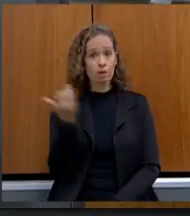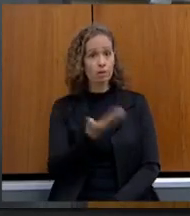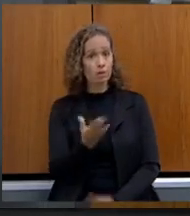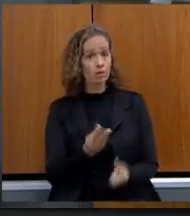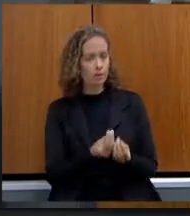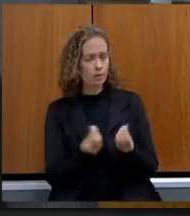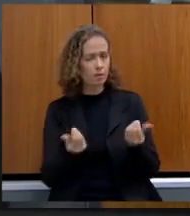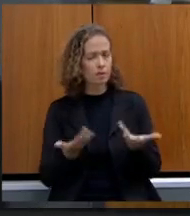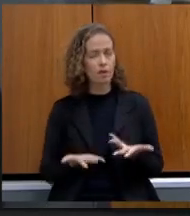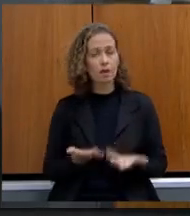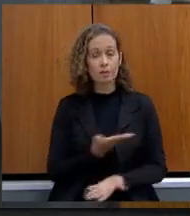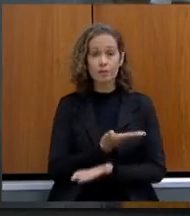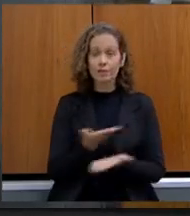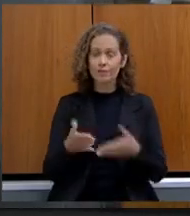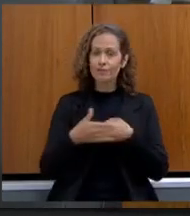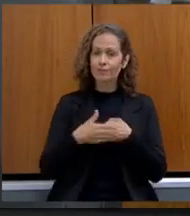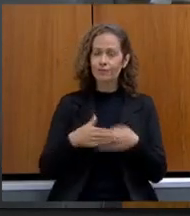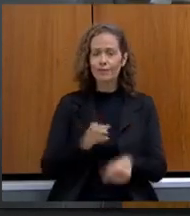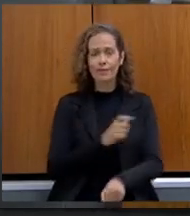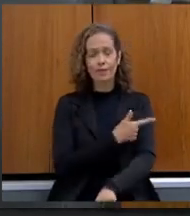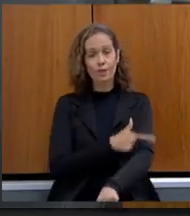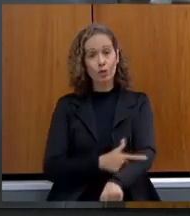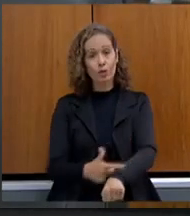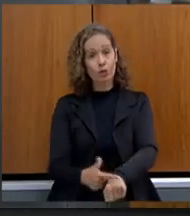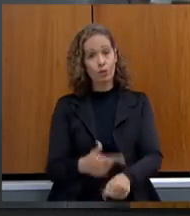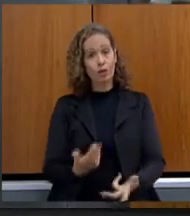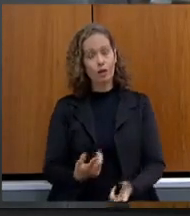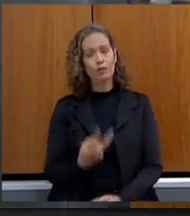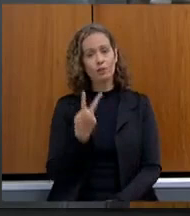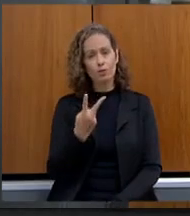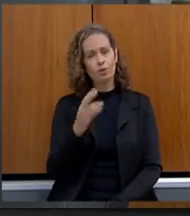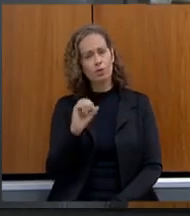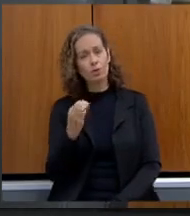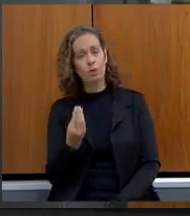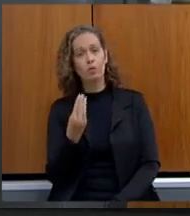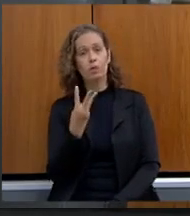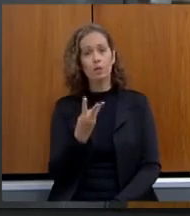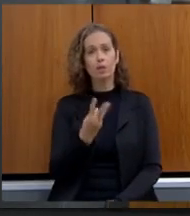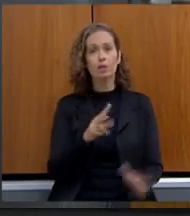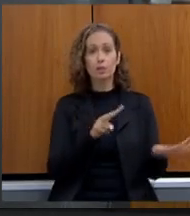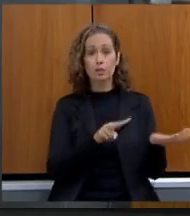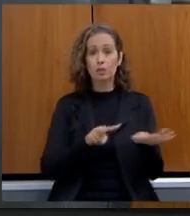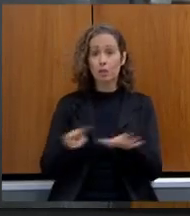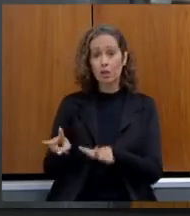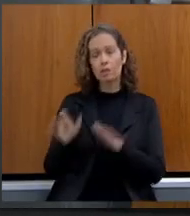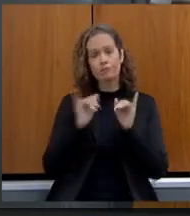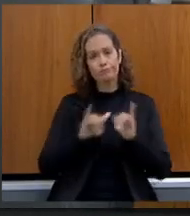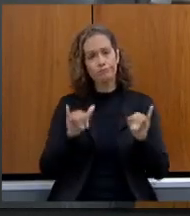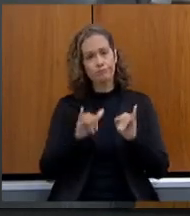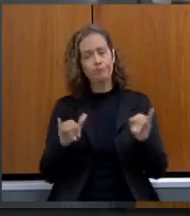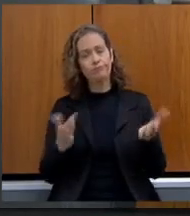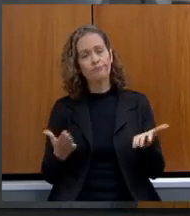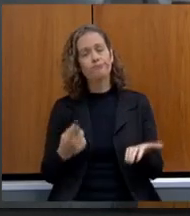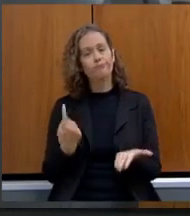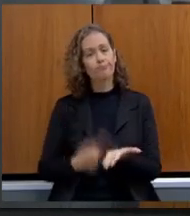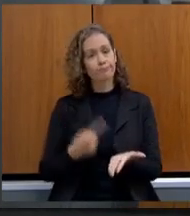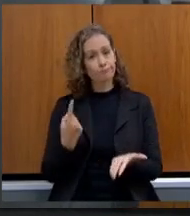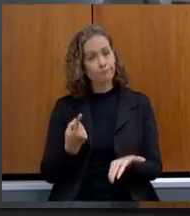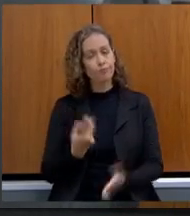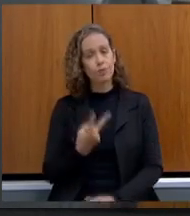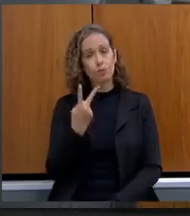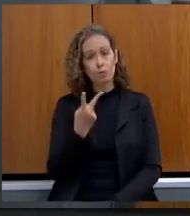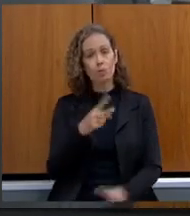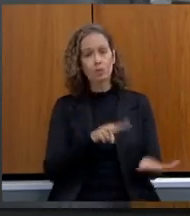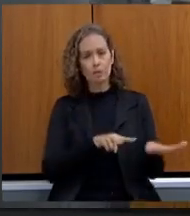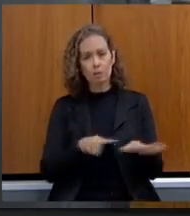sensibilidade o senhor foi muito gentil falou a liberação do recurso de duas a três semanas e o cravo aqui o que eu disse para o senhor em duas semanas o